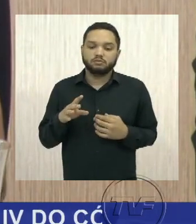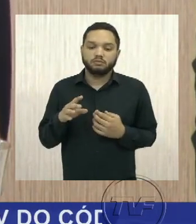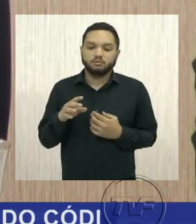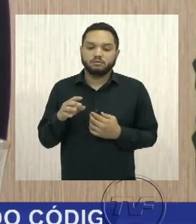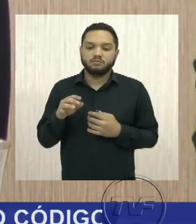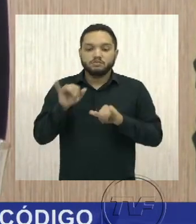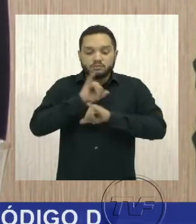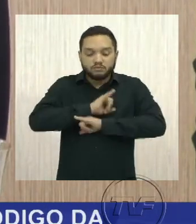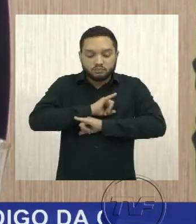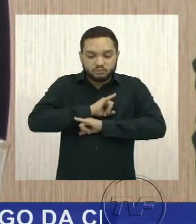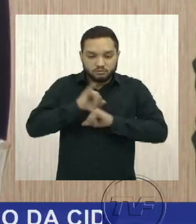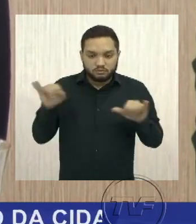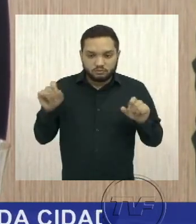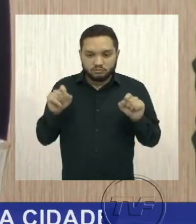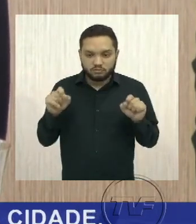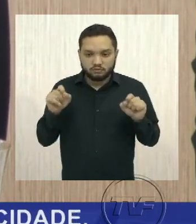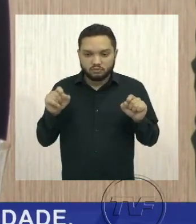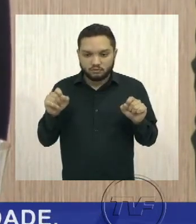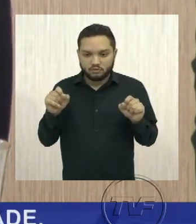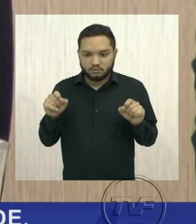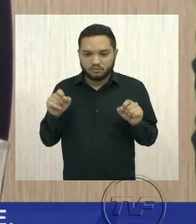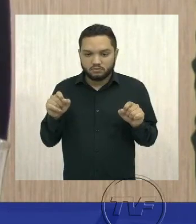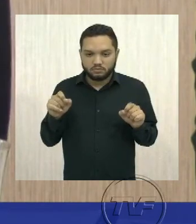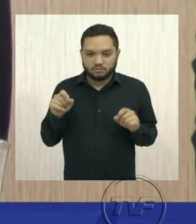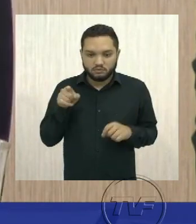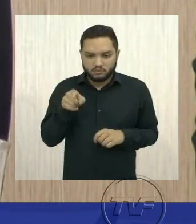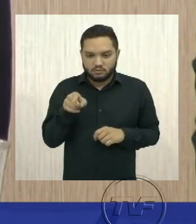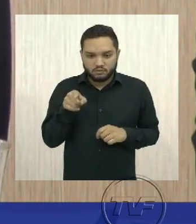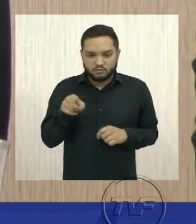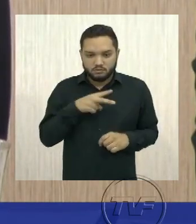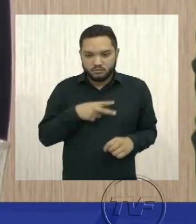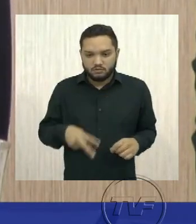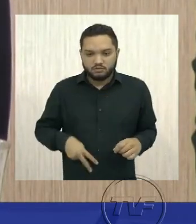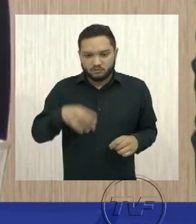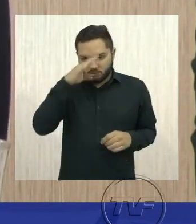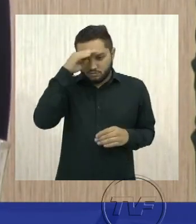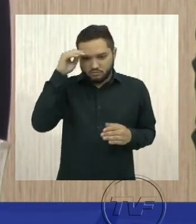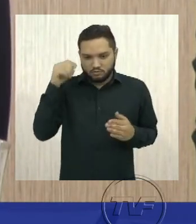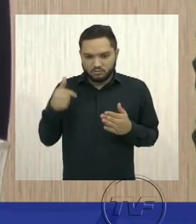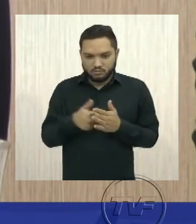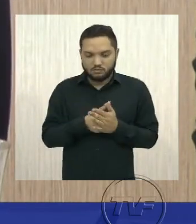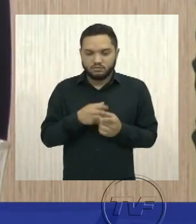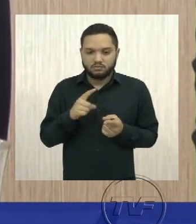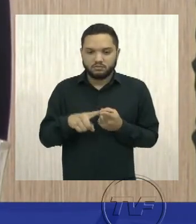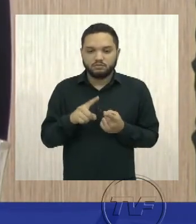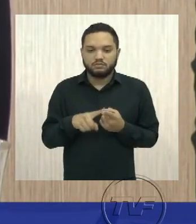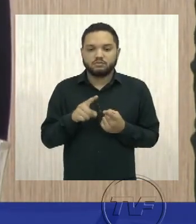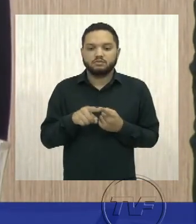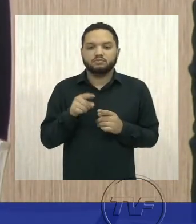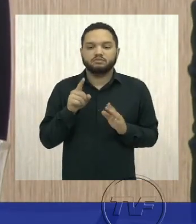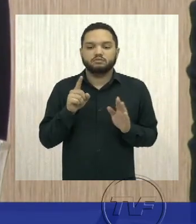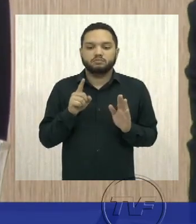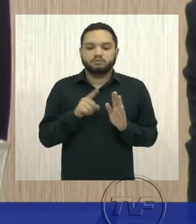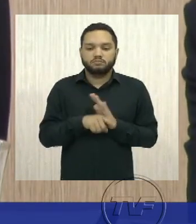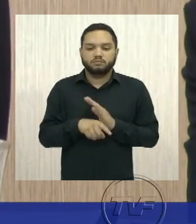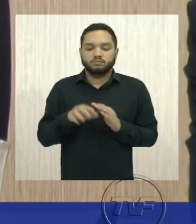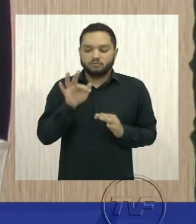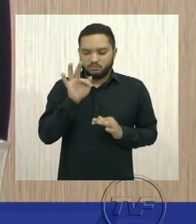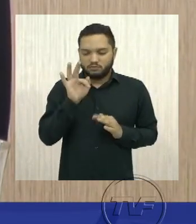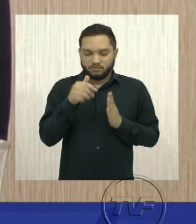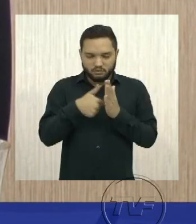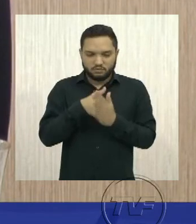deixar claro aqui, em relação ao questionamento do vereador Guilherme, e aproveitar também o questionamento do